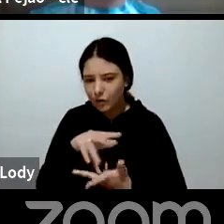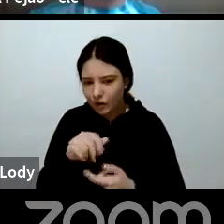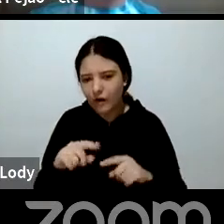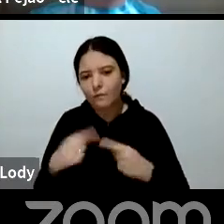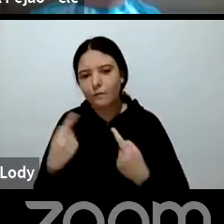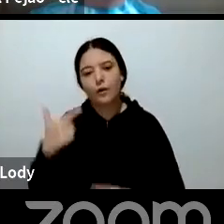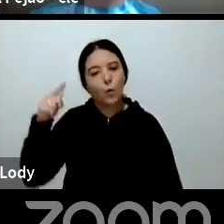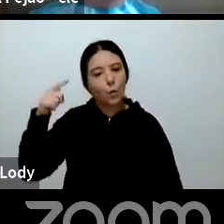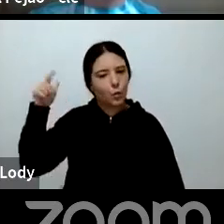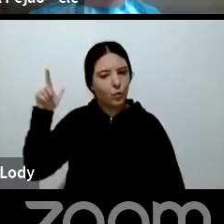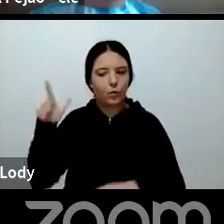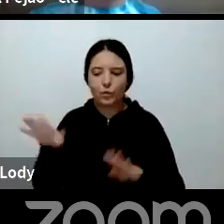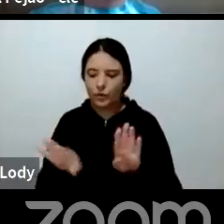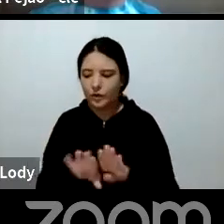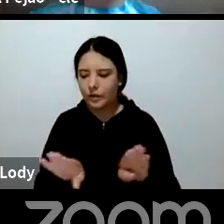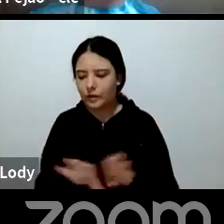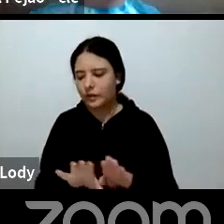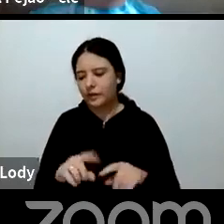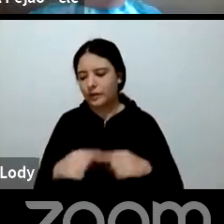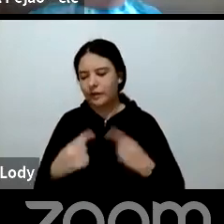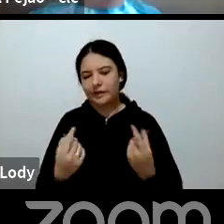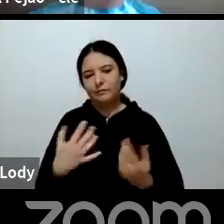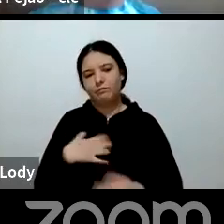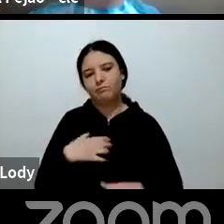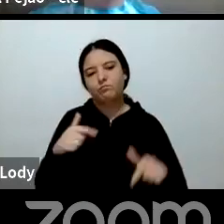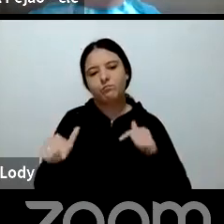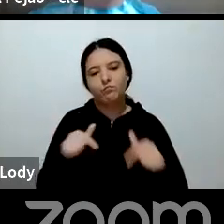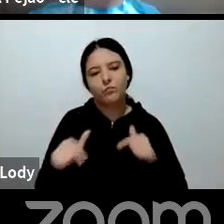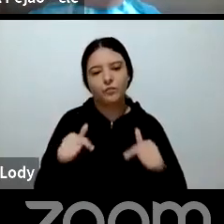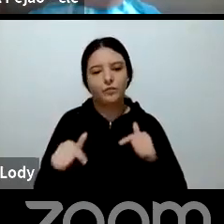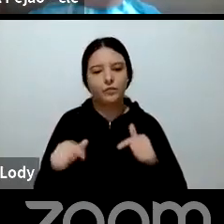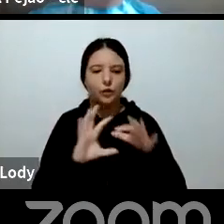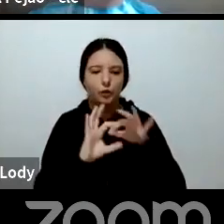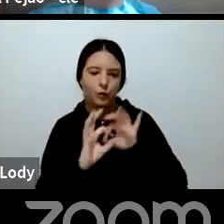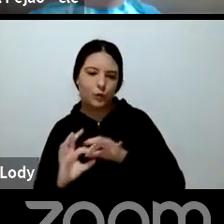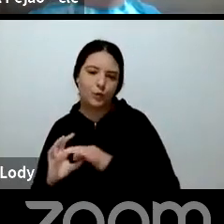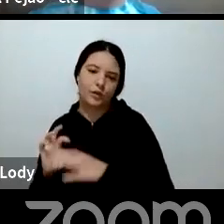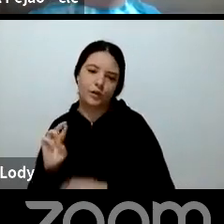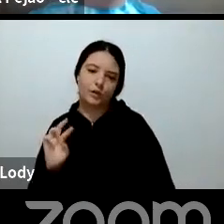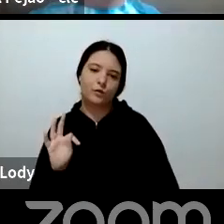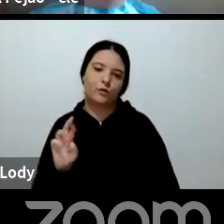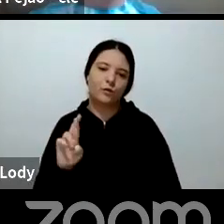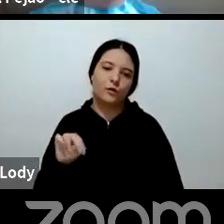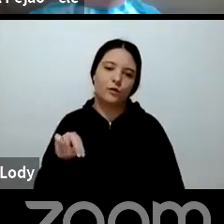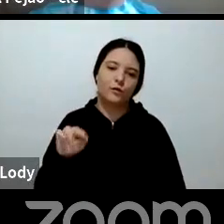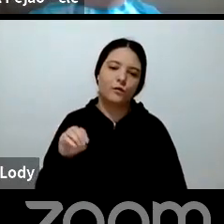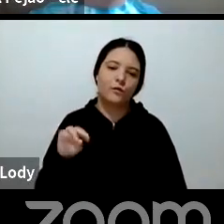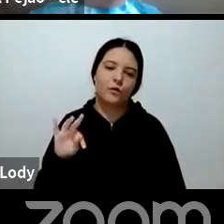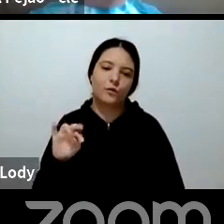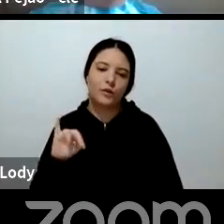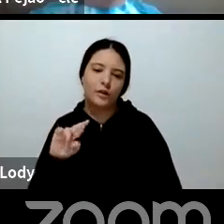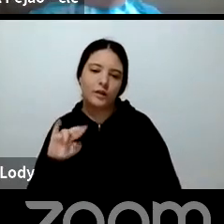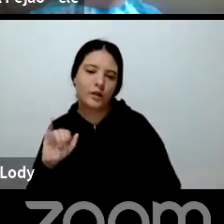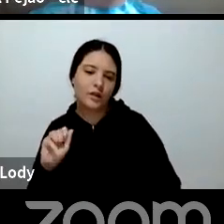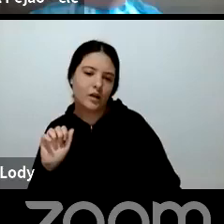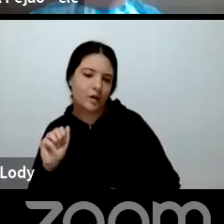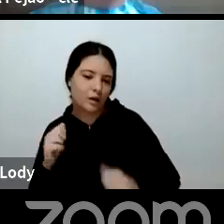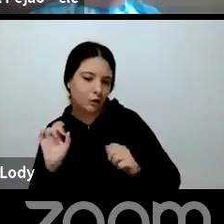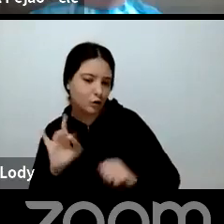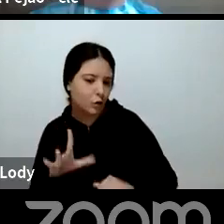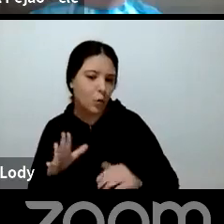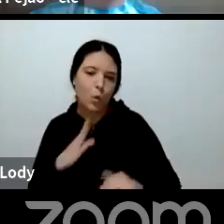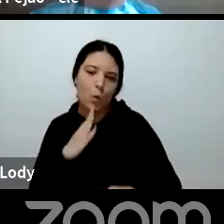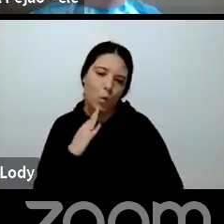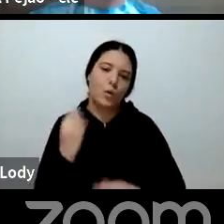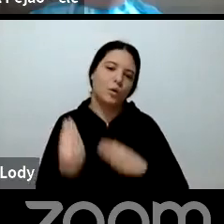interessante. Mas eu nunca trabalhei com o contexto da fronteira, a não ser por intermédio dela que eu venho a conhecer o que é